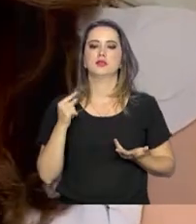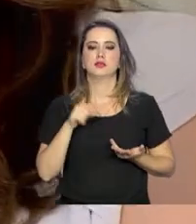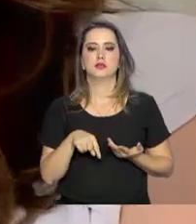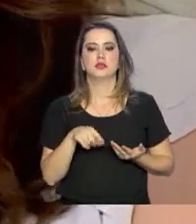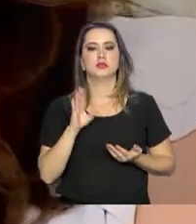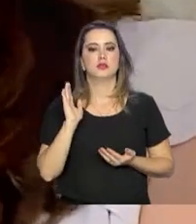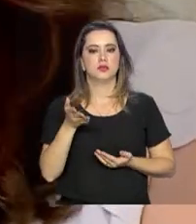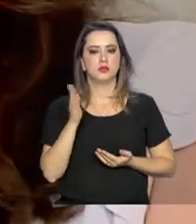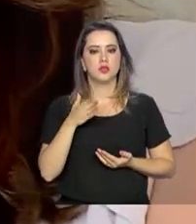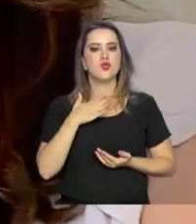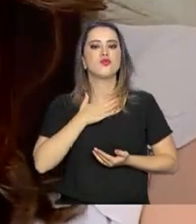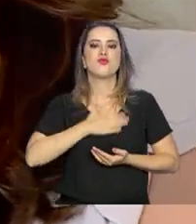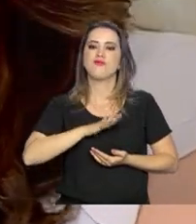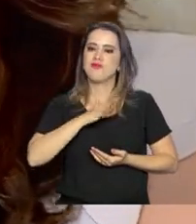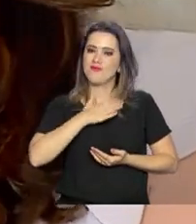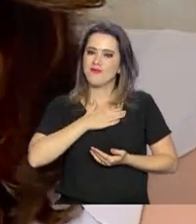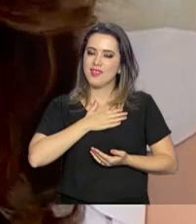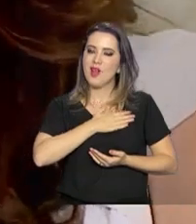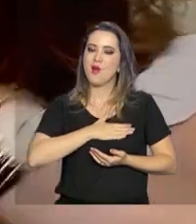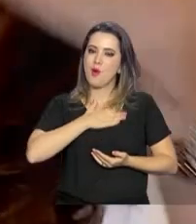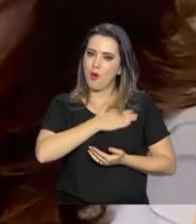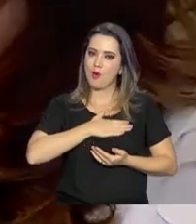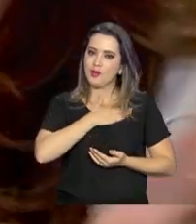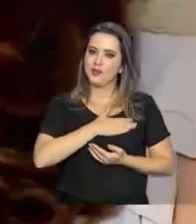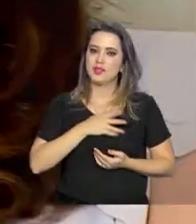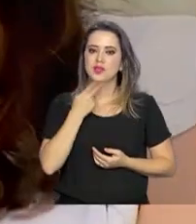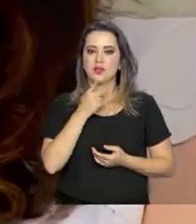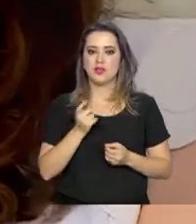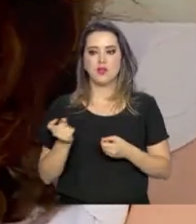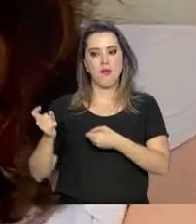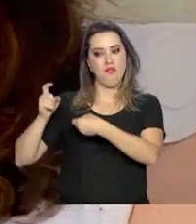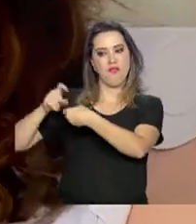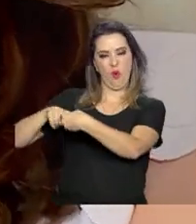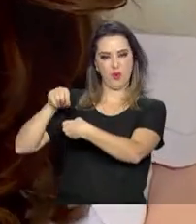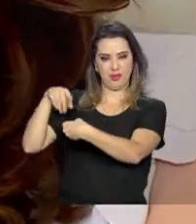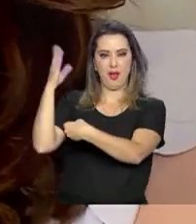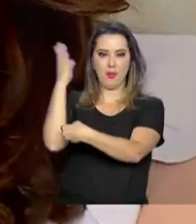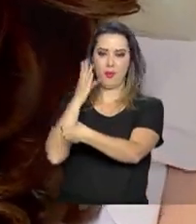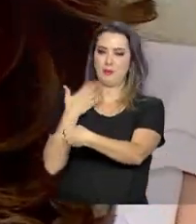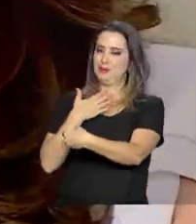Eu já me acostumei, eu acho que fazer o caminho inverso é que a gente não se acostuma agora.